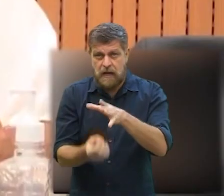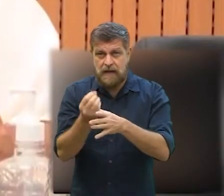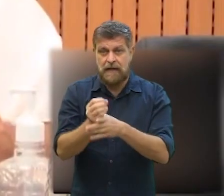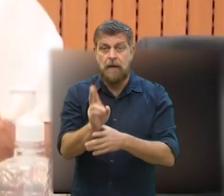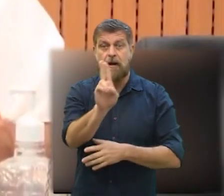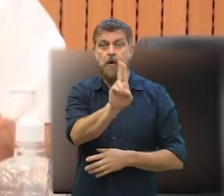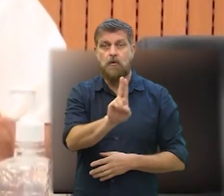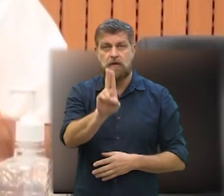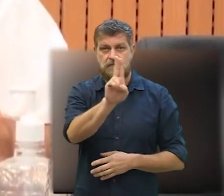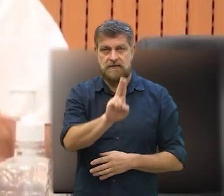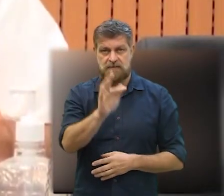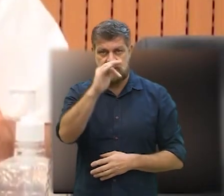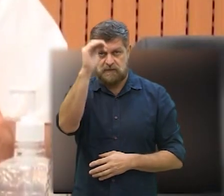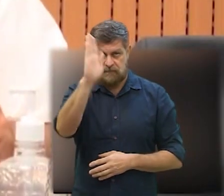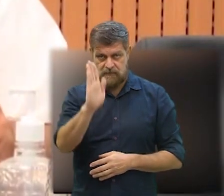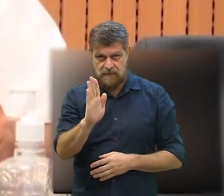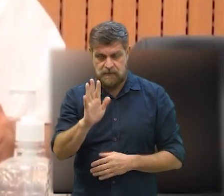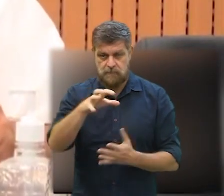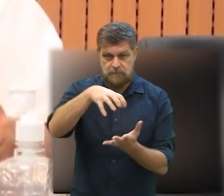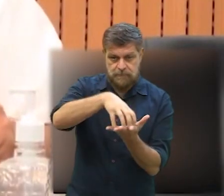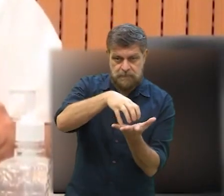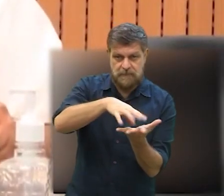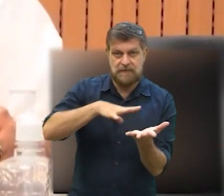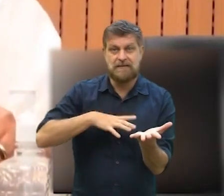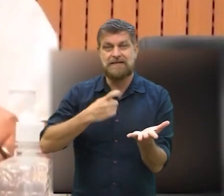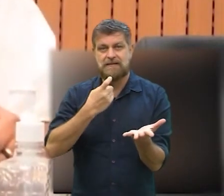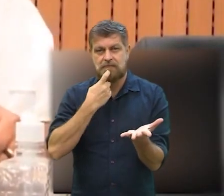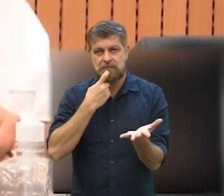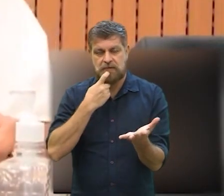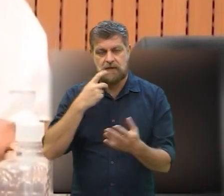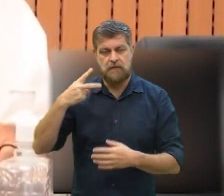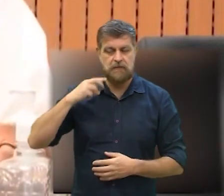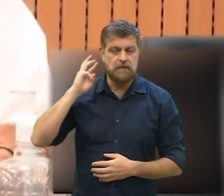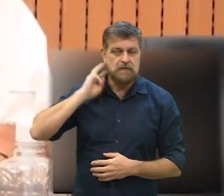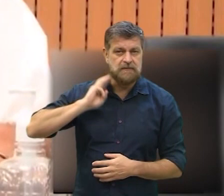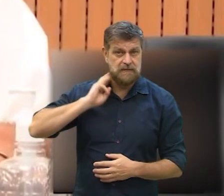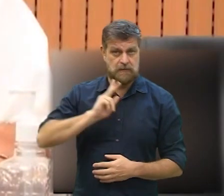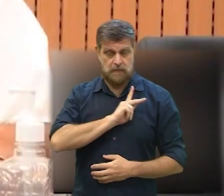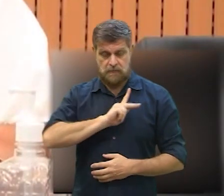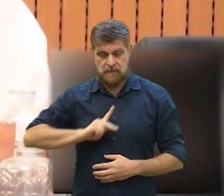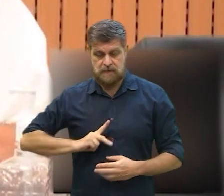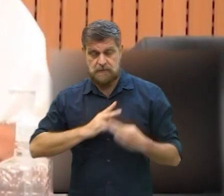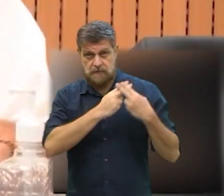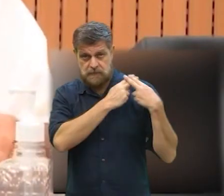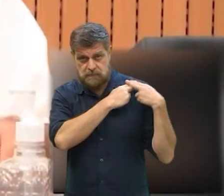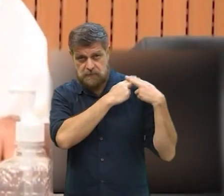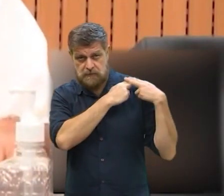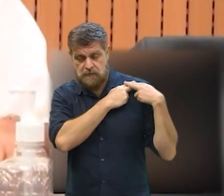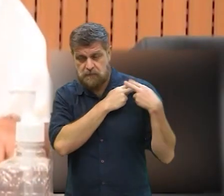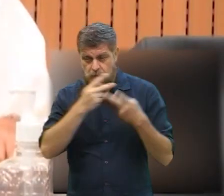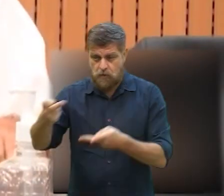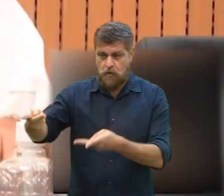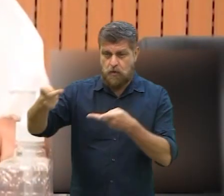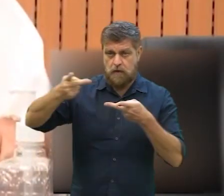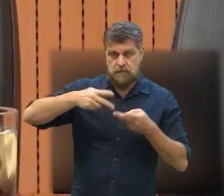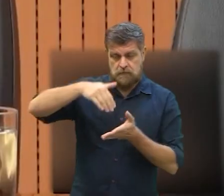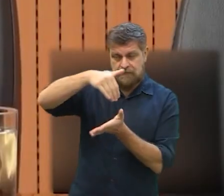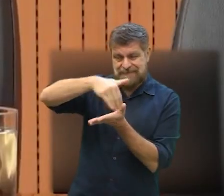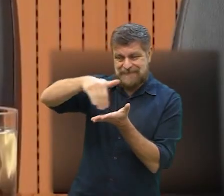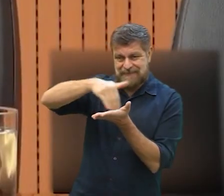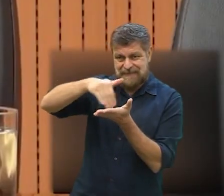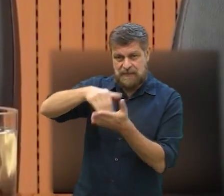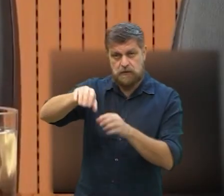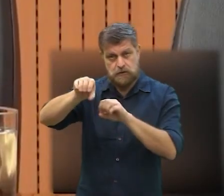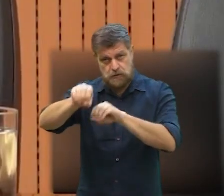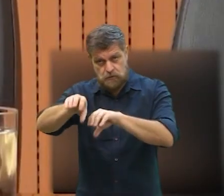uma universidade federal em Campinas. O vereador Cecílio Santos, que é presidente da comissão, convidou o secretário